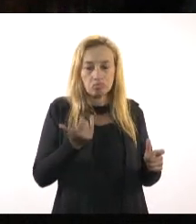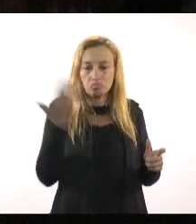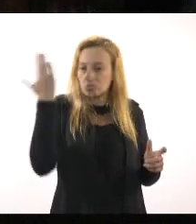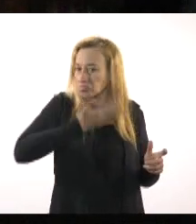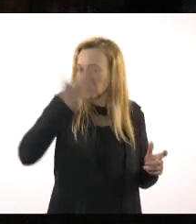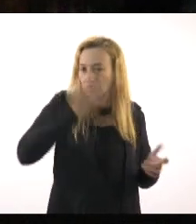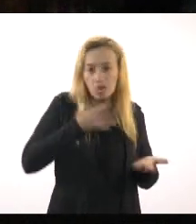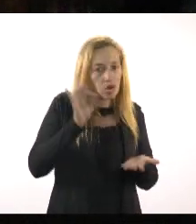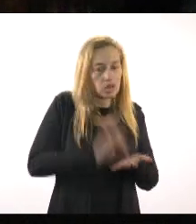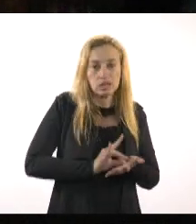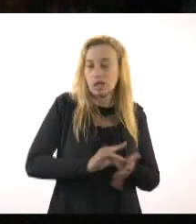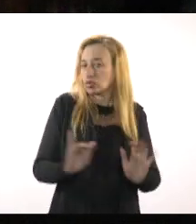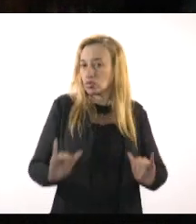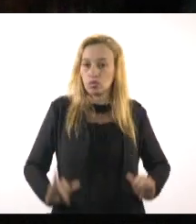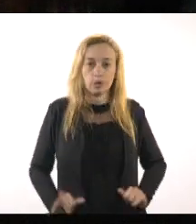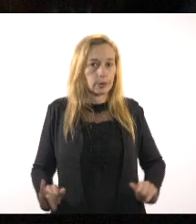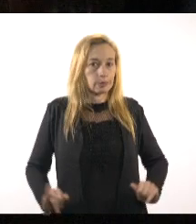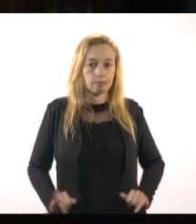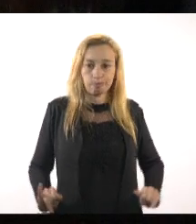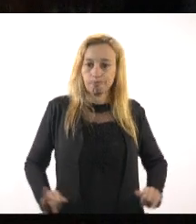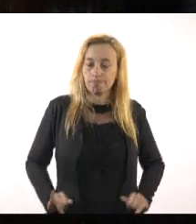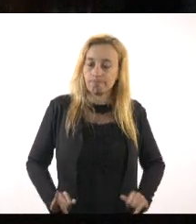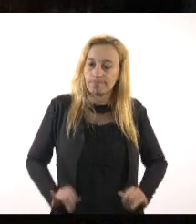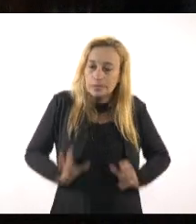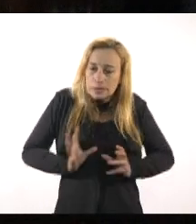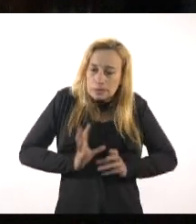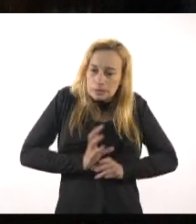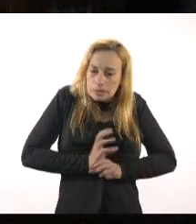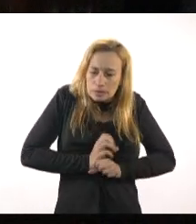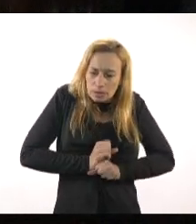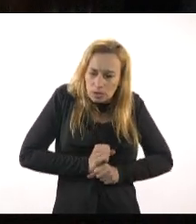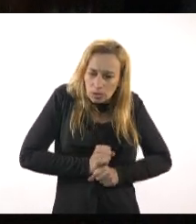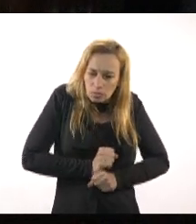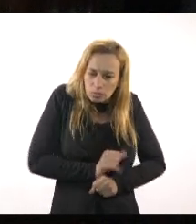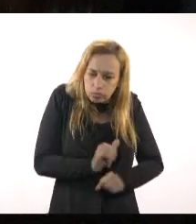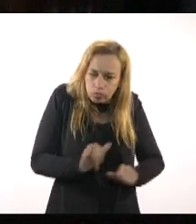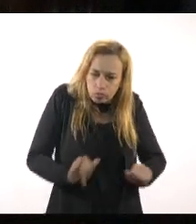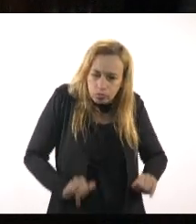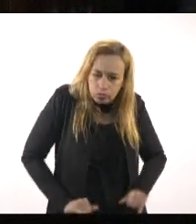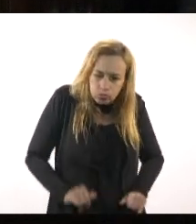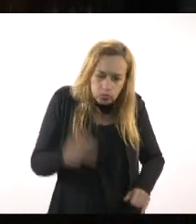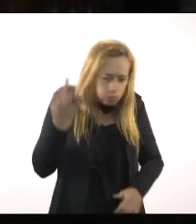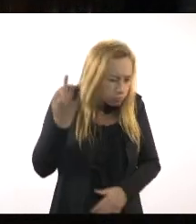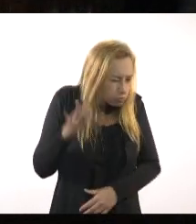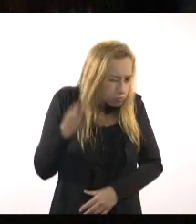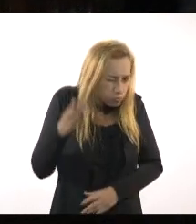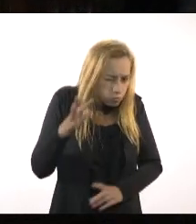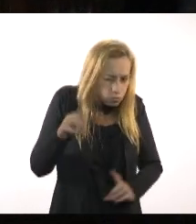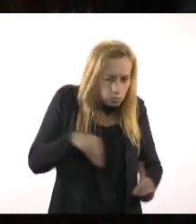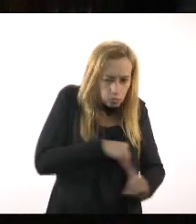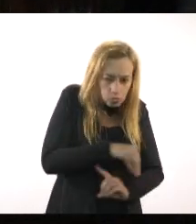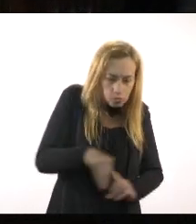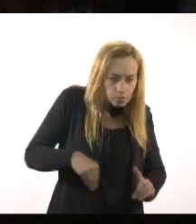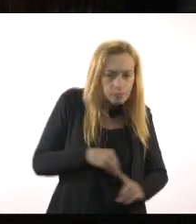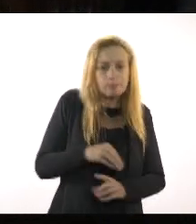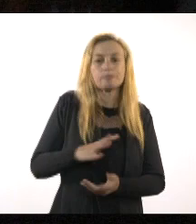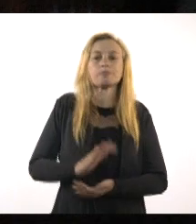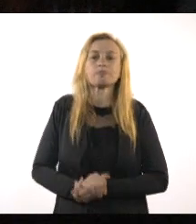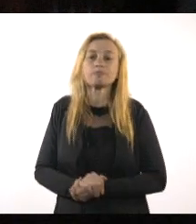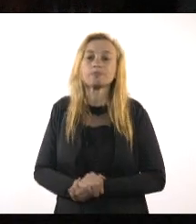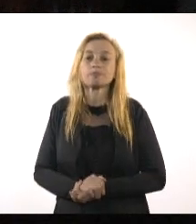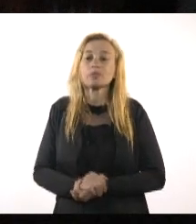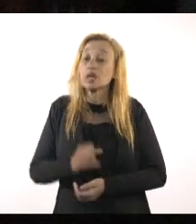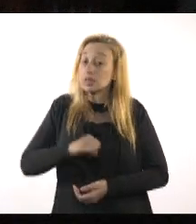a realidade sofrida, angustiada, de dor, que está presente ao redor da gente. Se nós